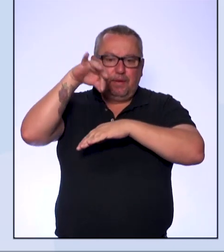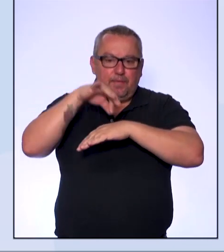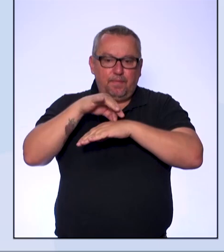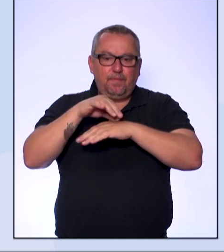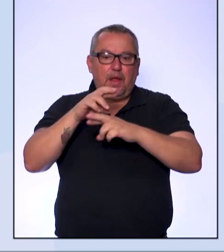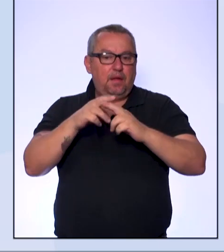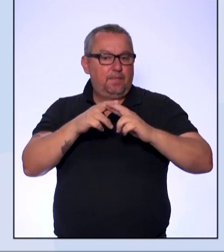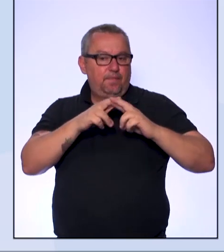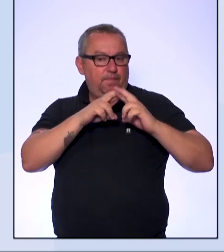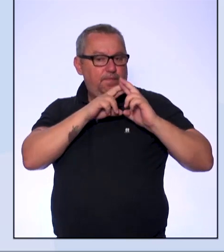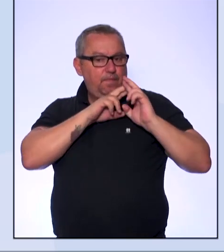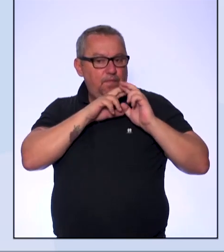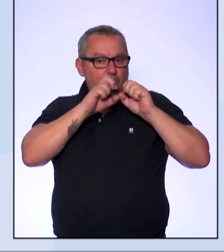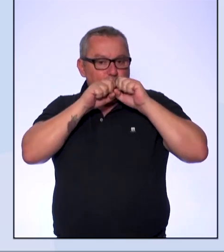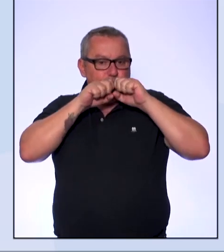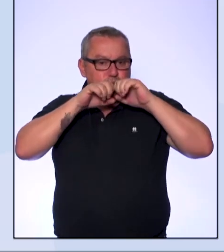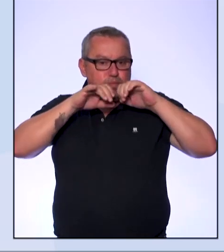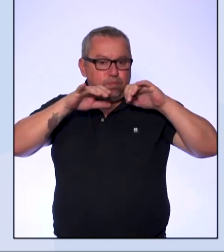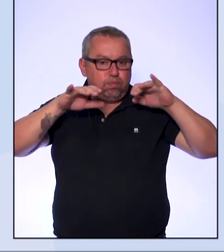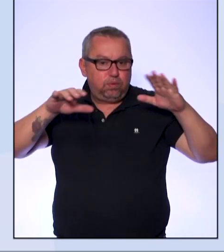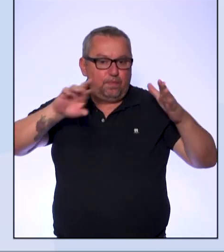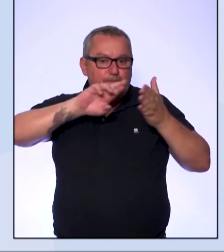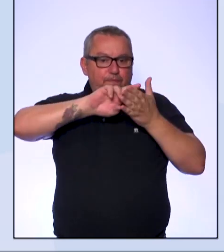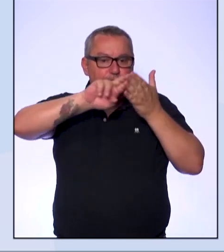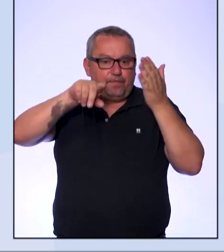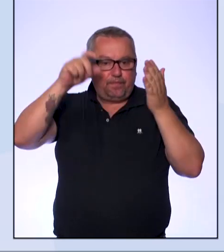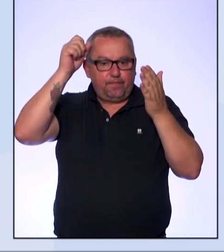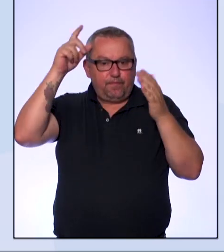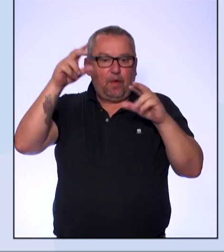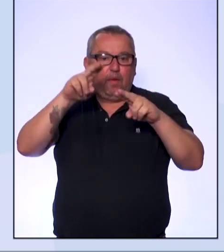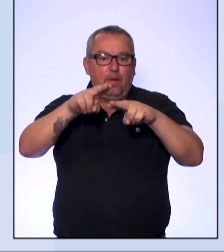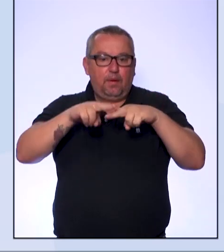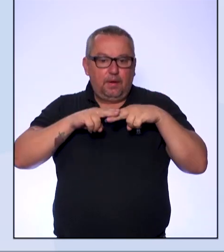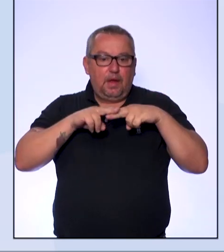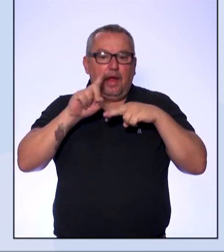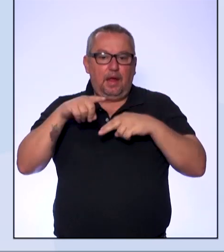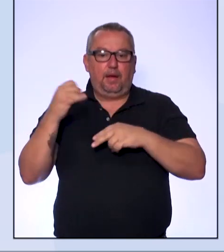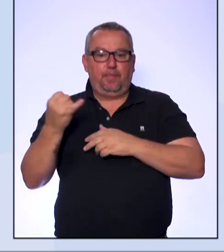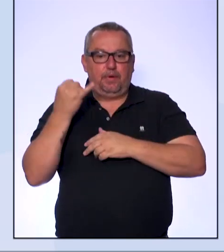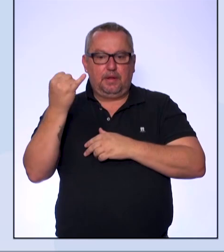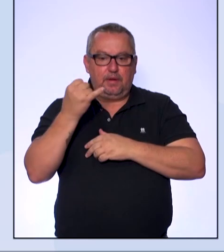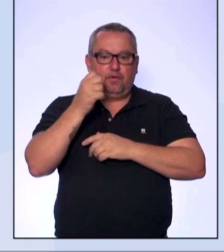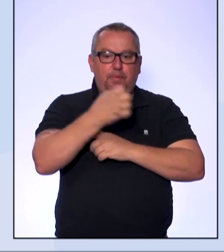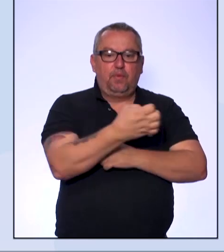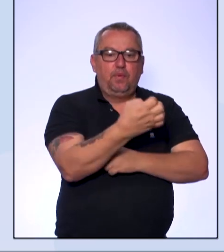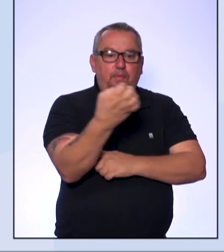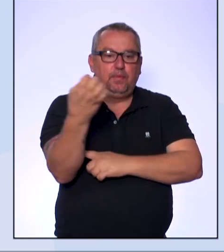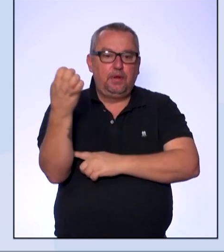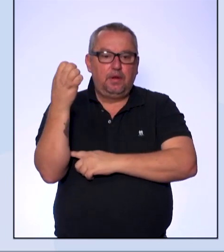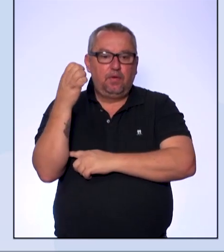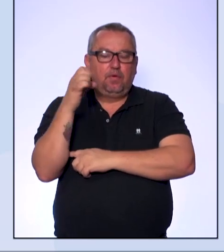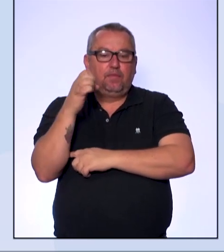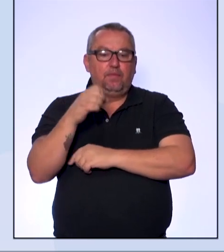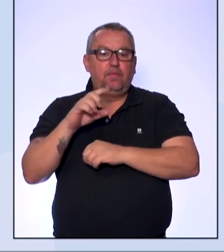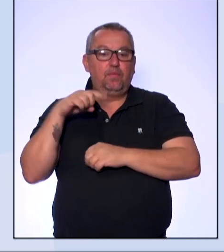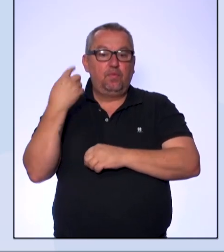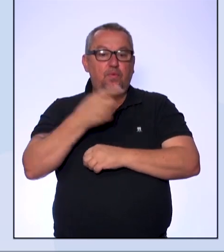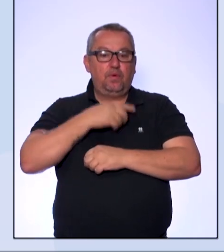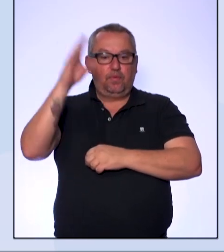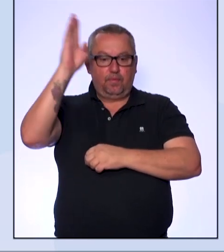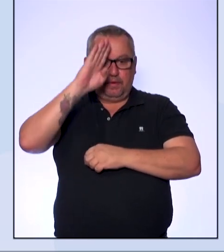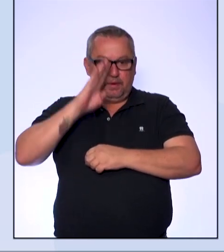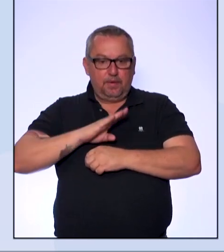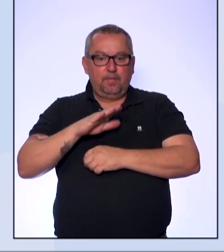pela polinização de várias culturas, portanto, são essenciais para o meio ambiente. No nosso